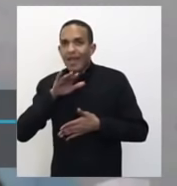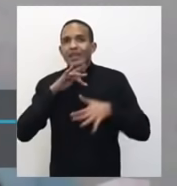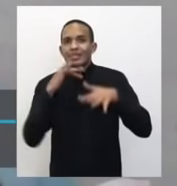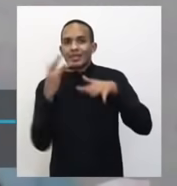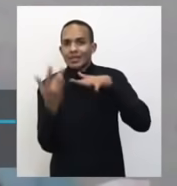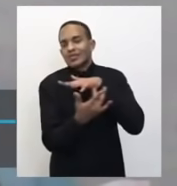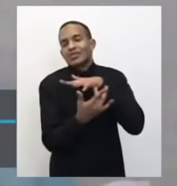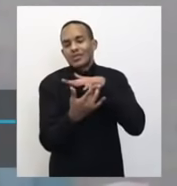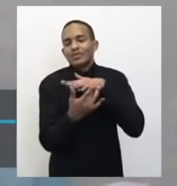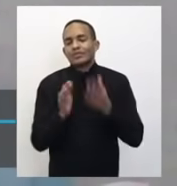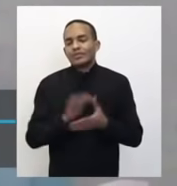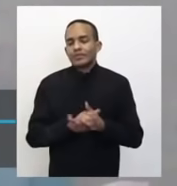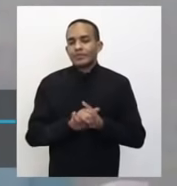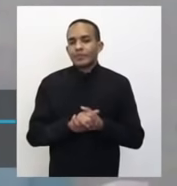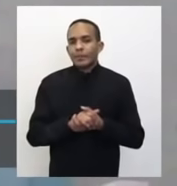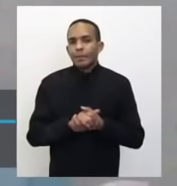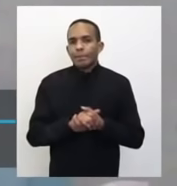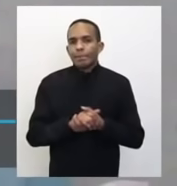nas redes sociais.